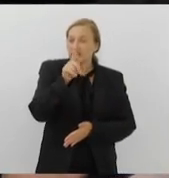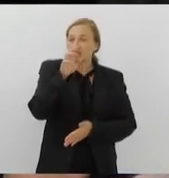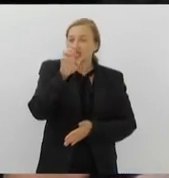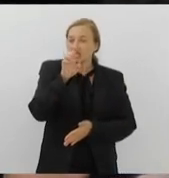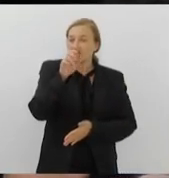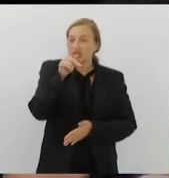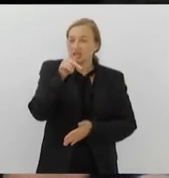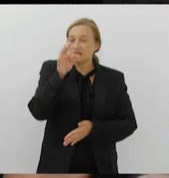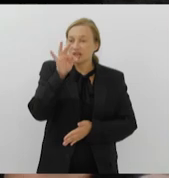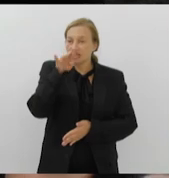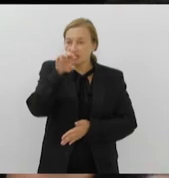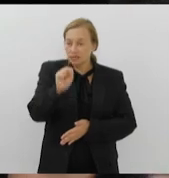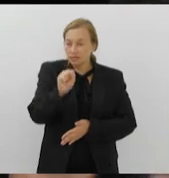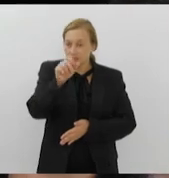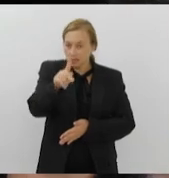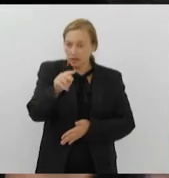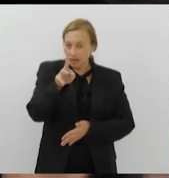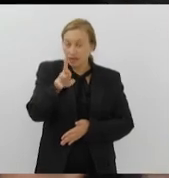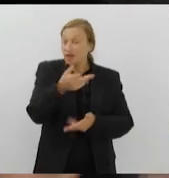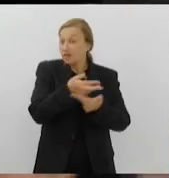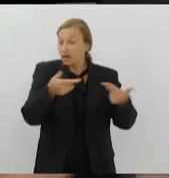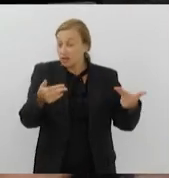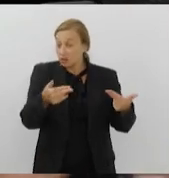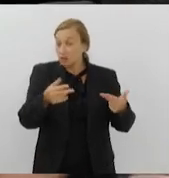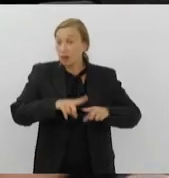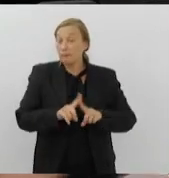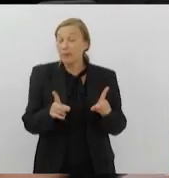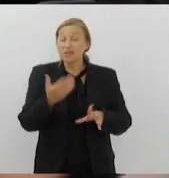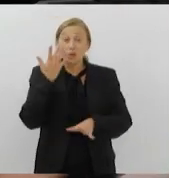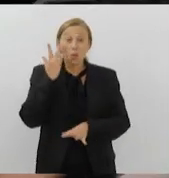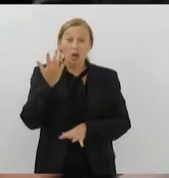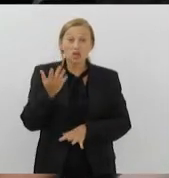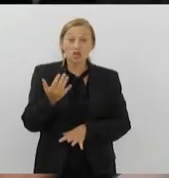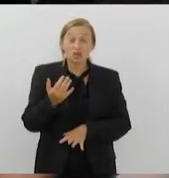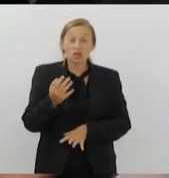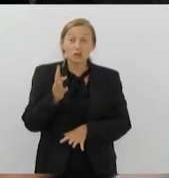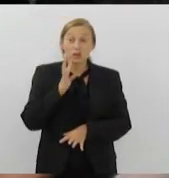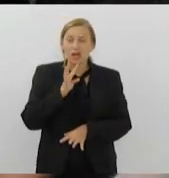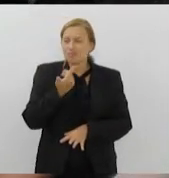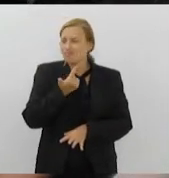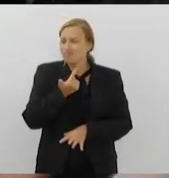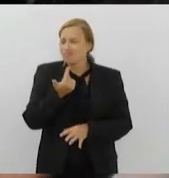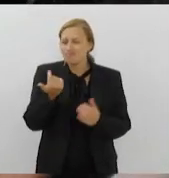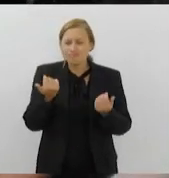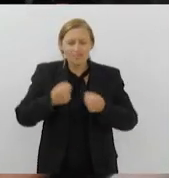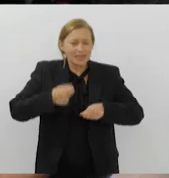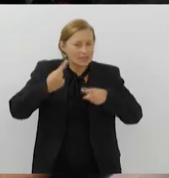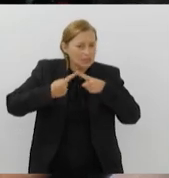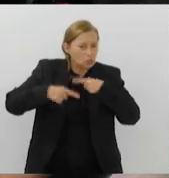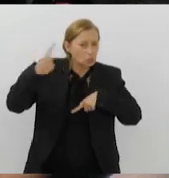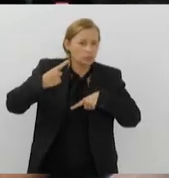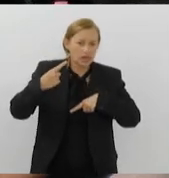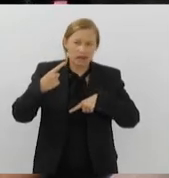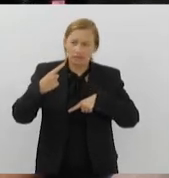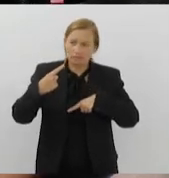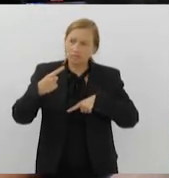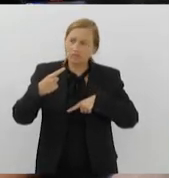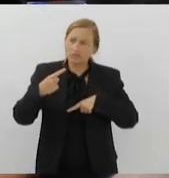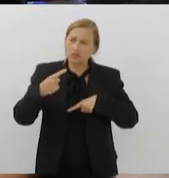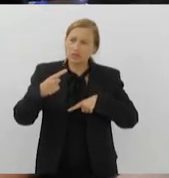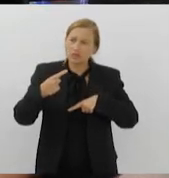aspectos legais. Mas acho que os aspectos legais não têm que superar, não têm que